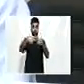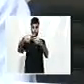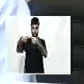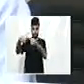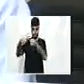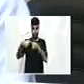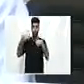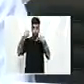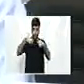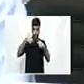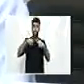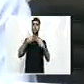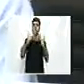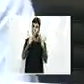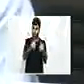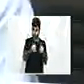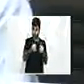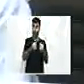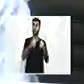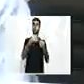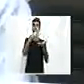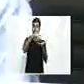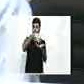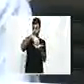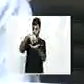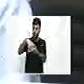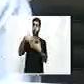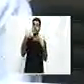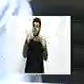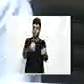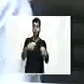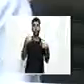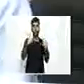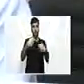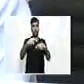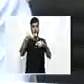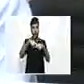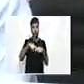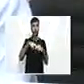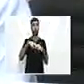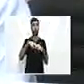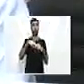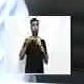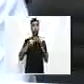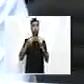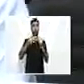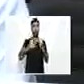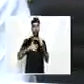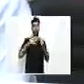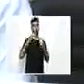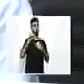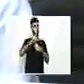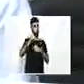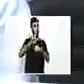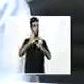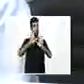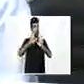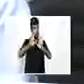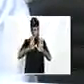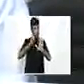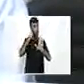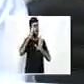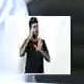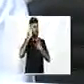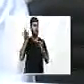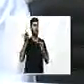tinham que se adequar que as entidades tinham que se adequar então não foi nenhuma surpresa embora